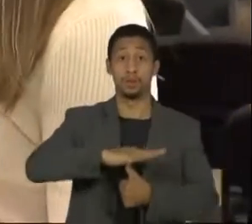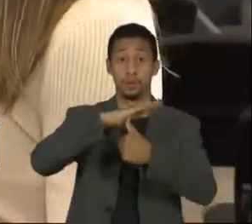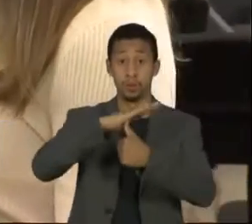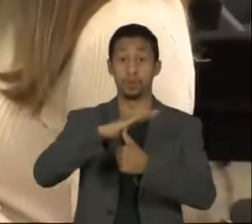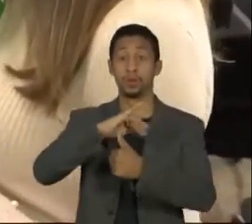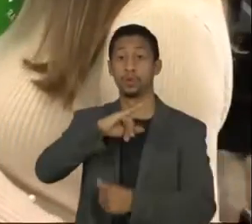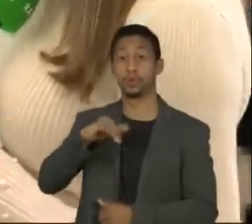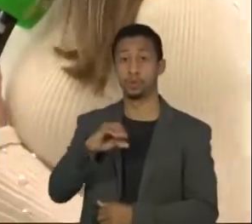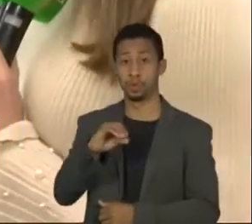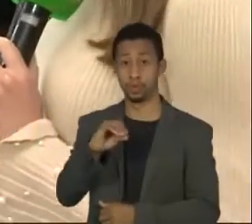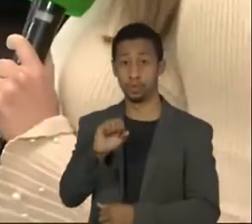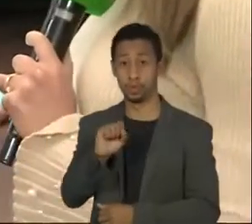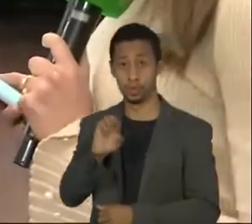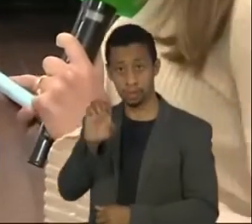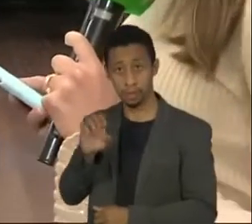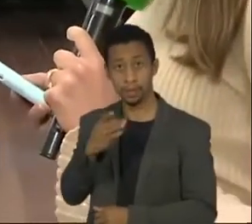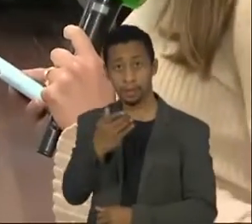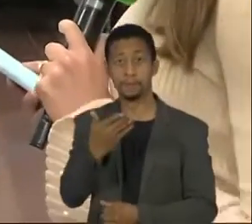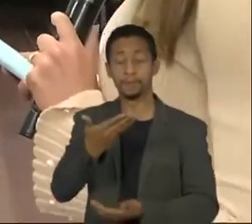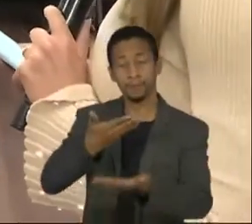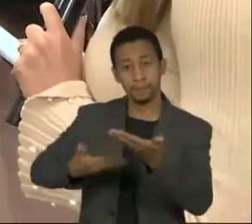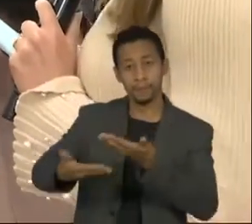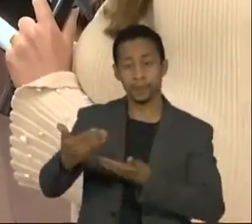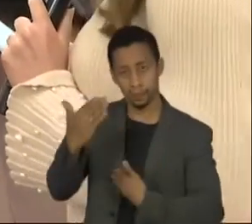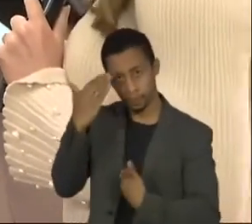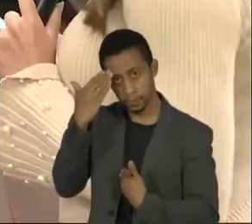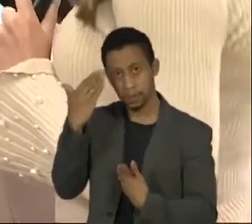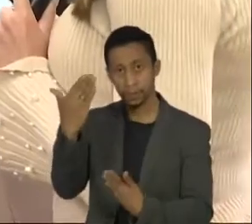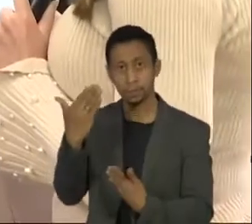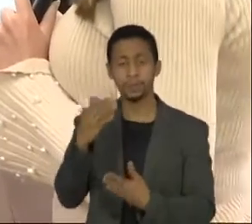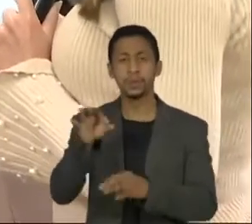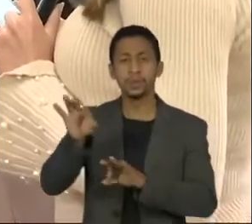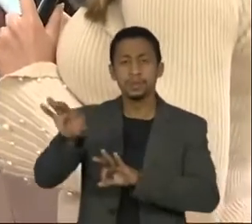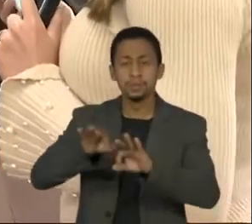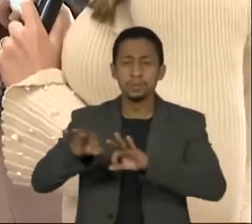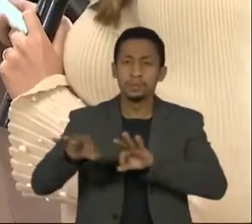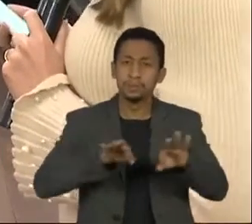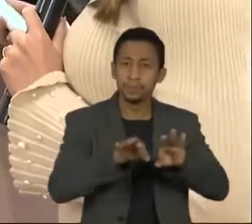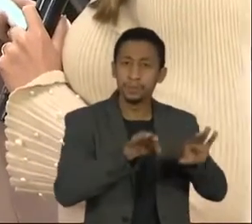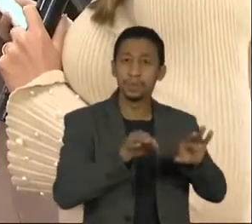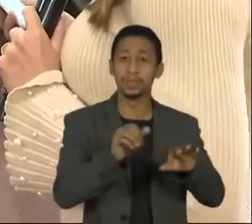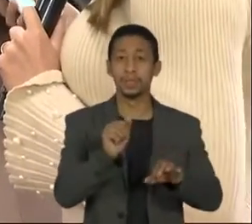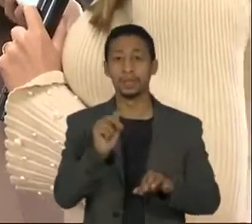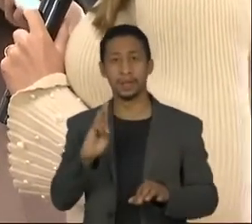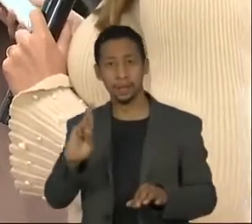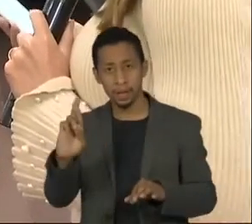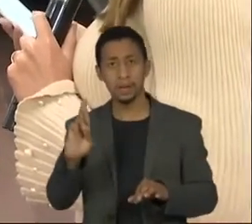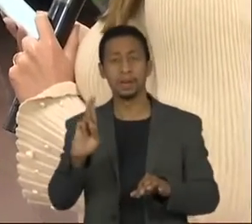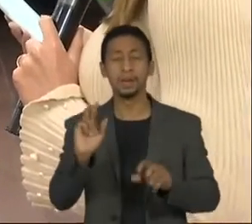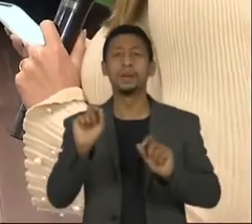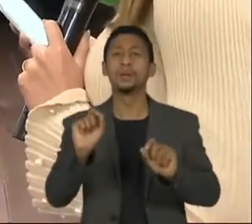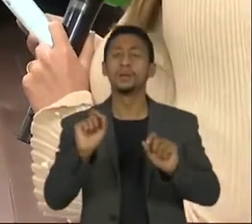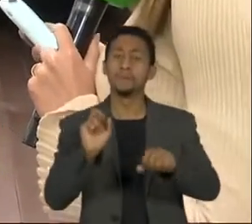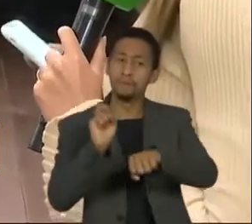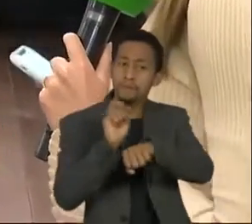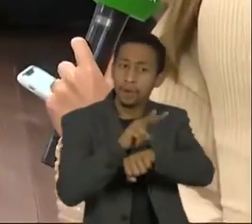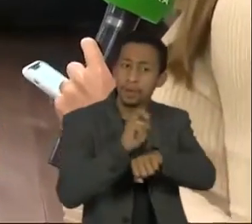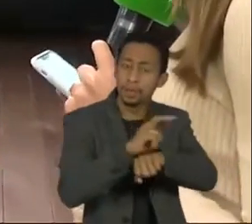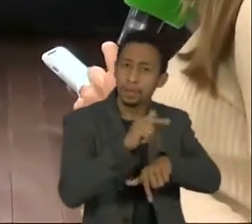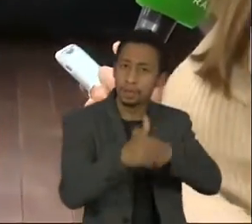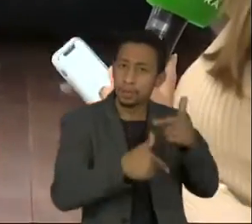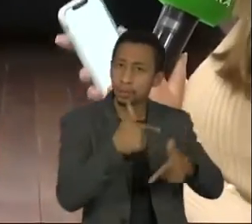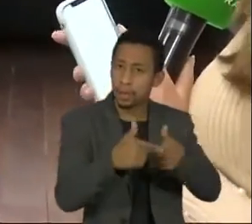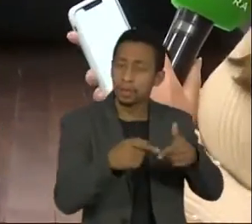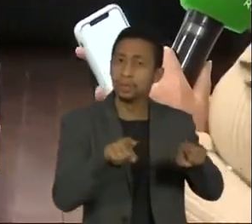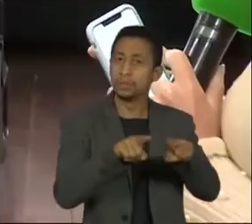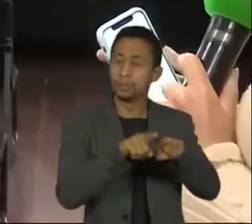Vicente. Boa tarde, José Vicente. Obrigada por conversar com a gente. Esse plano faz alusão a vagas de emprego e também a bolsas